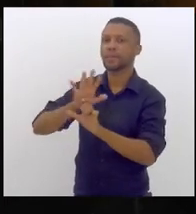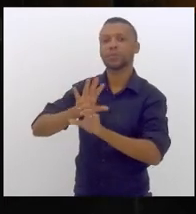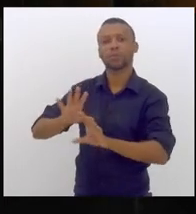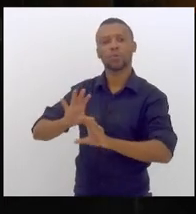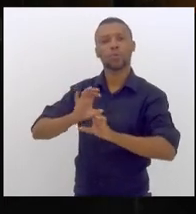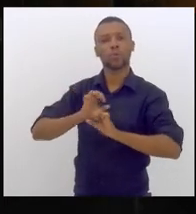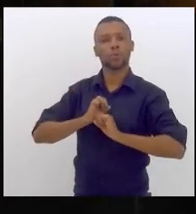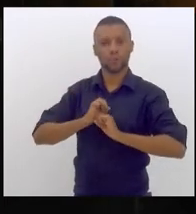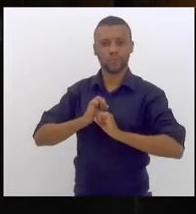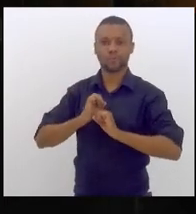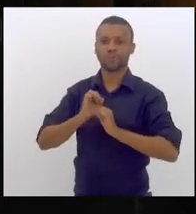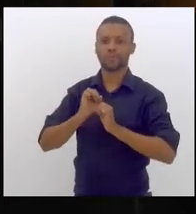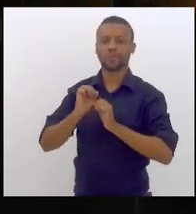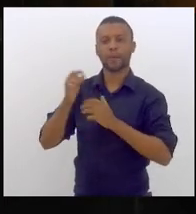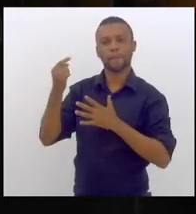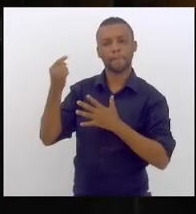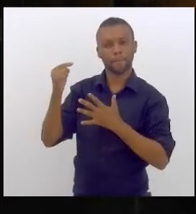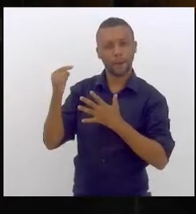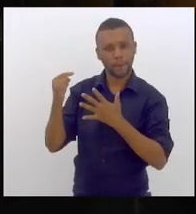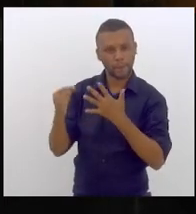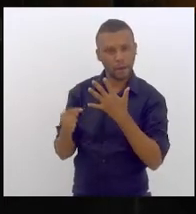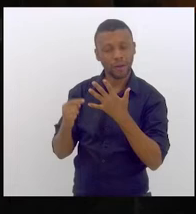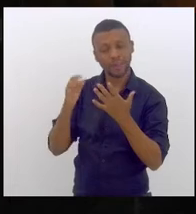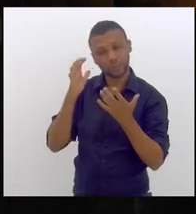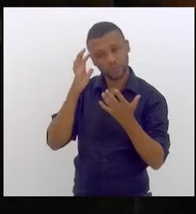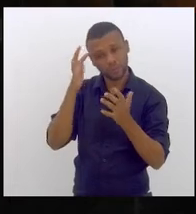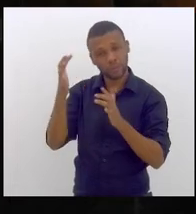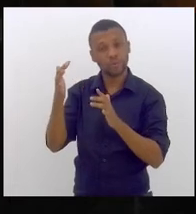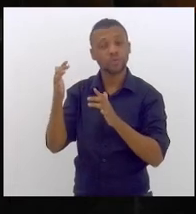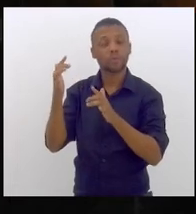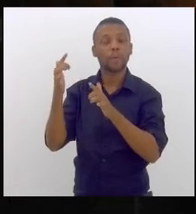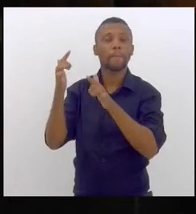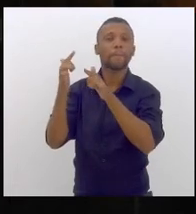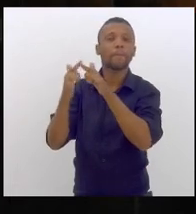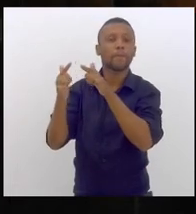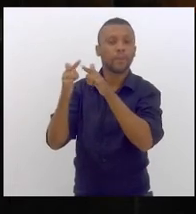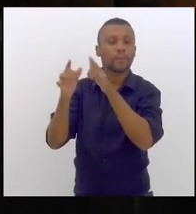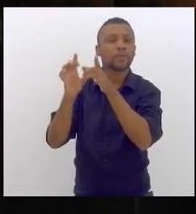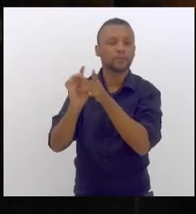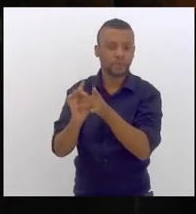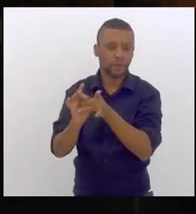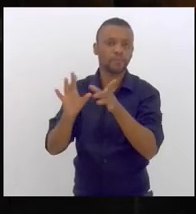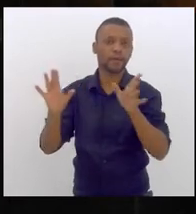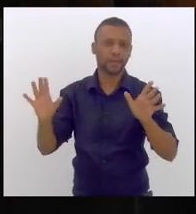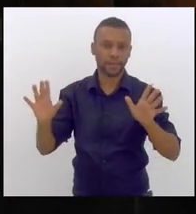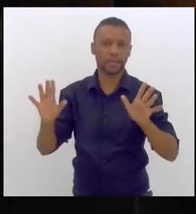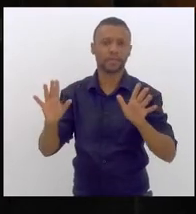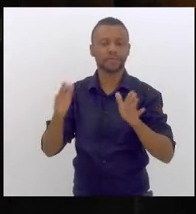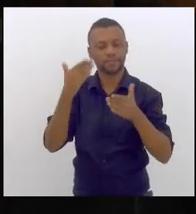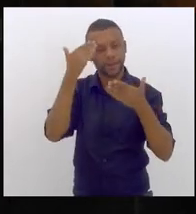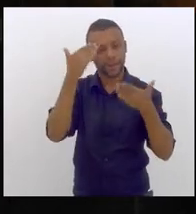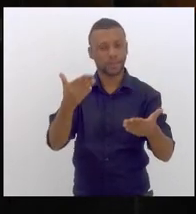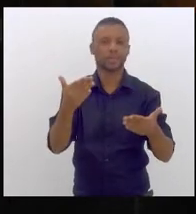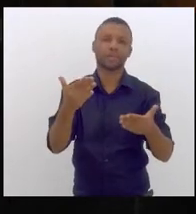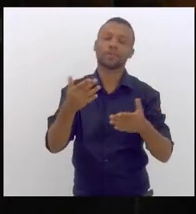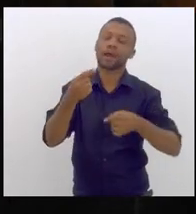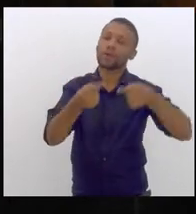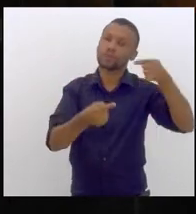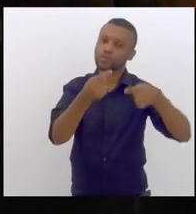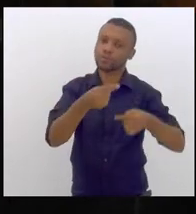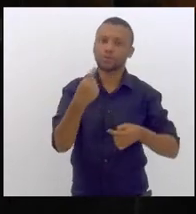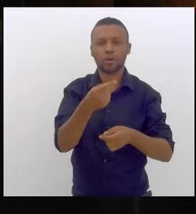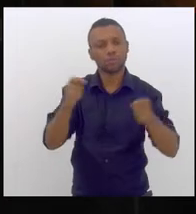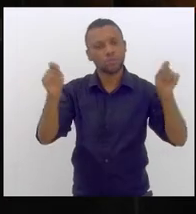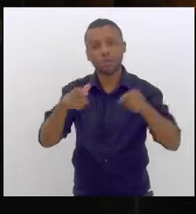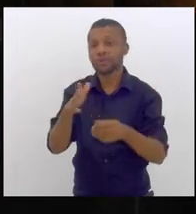daqueles e daquelas que estão em situação de privação de liberdade. Então, agradeço a discussão e que a gente possa votar favorável a